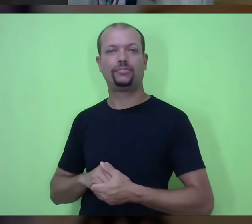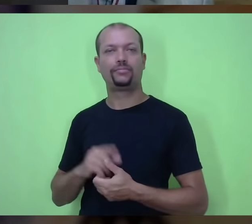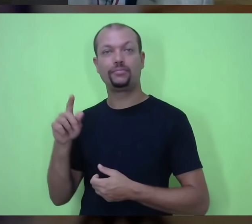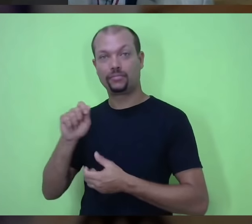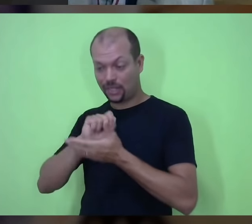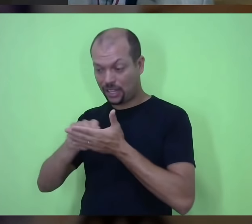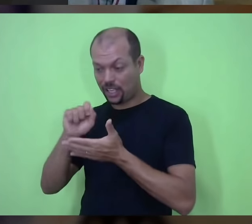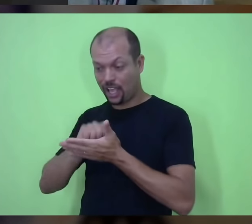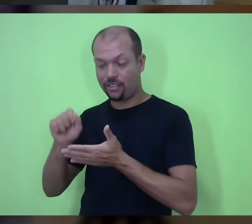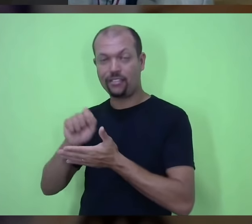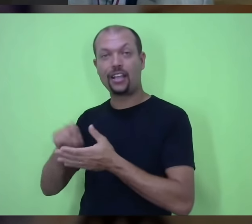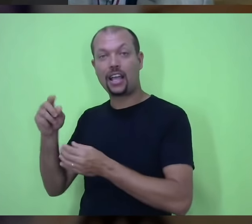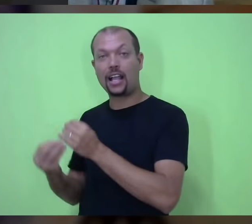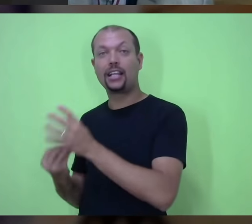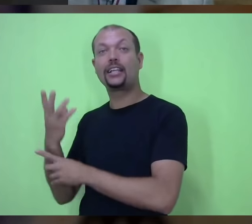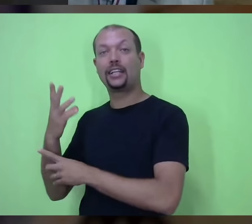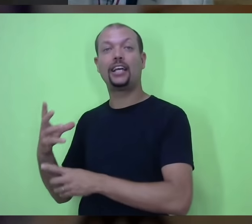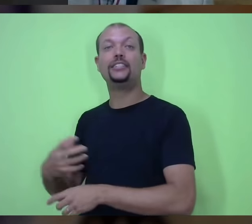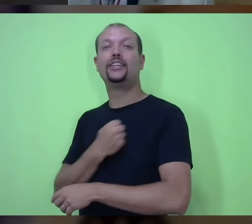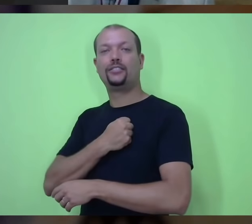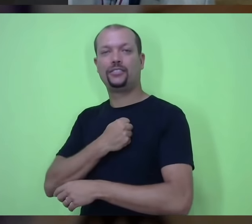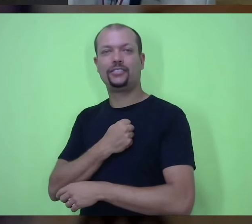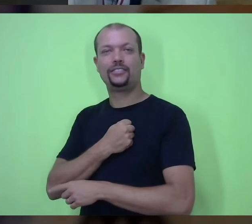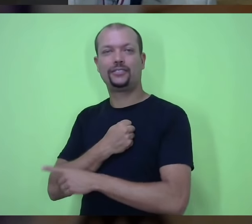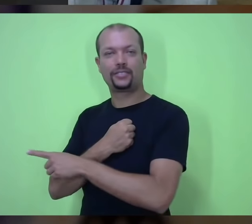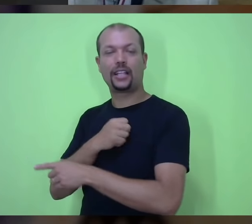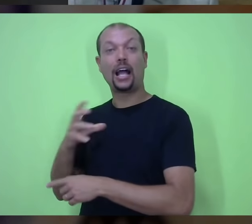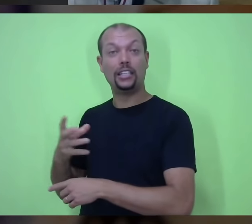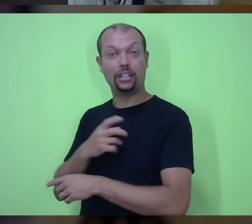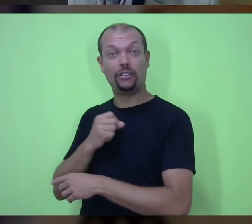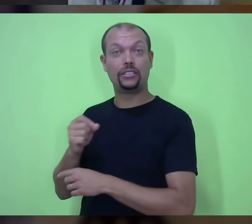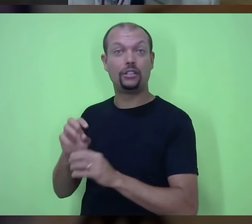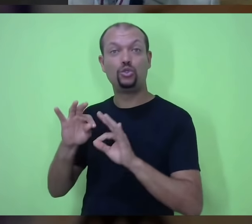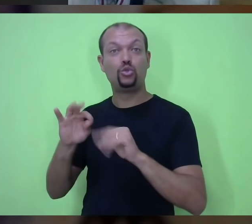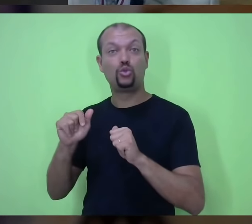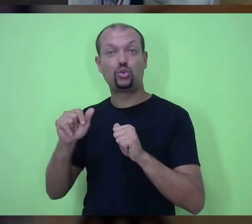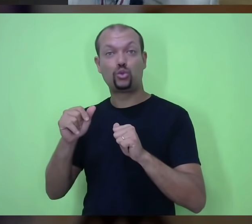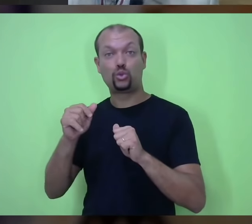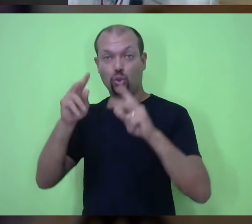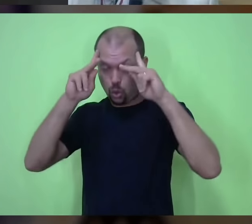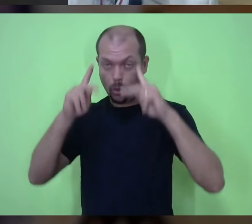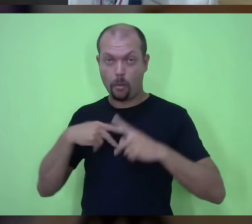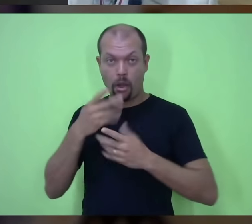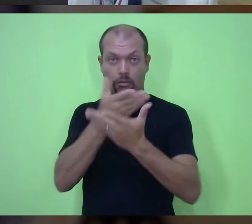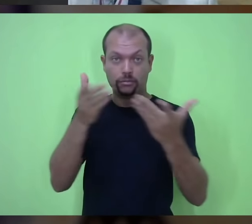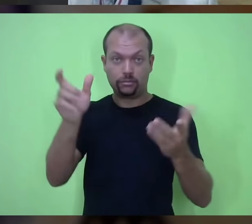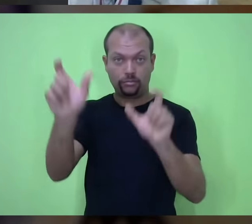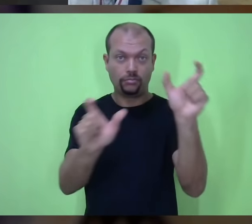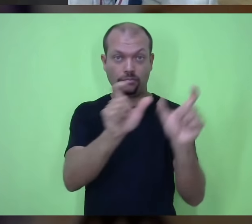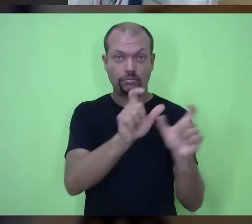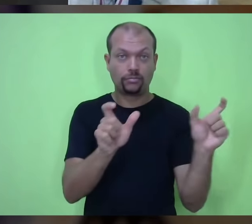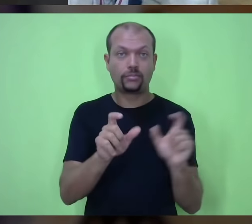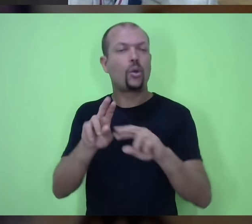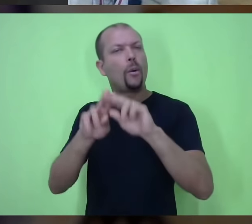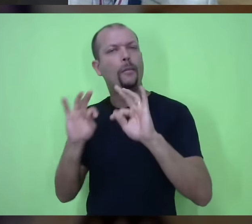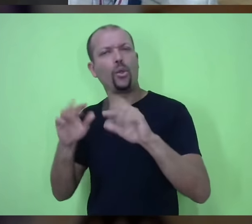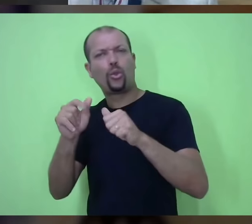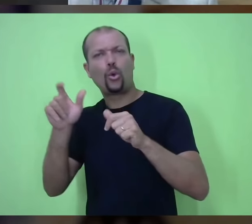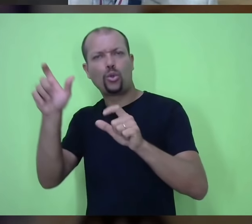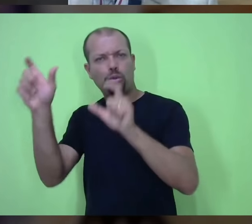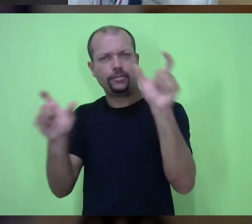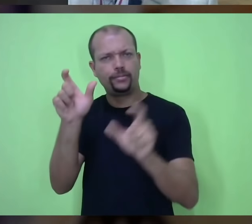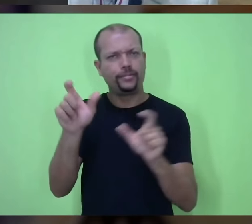O autor da salvação deles. Ou seja, a salvação de todo homem, como diz aqui, por todo